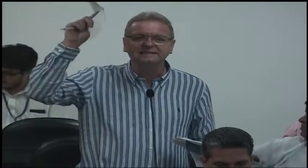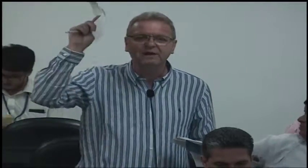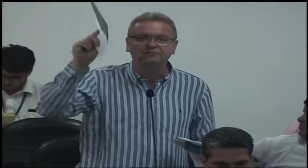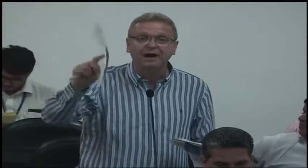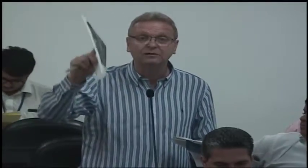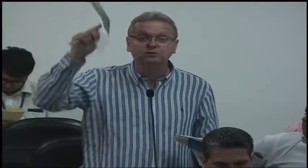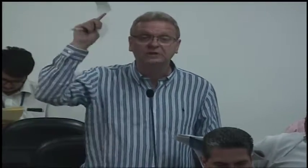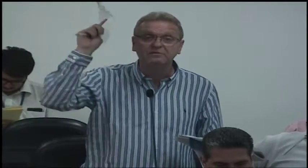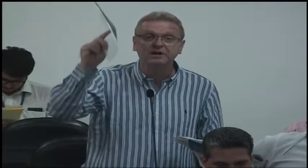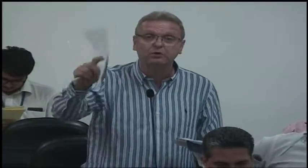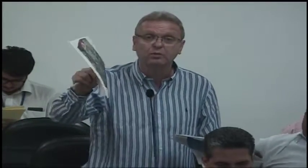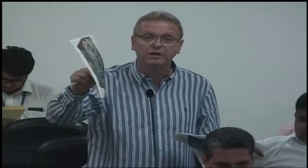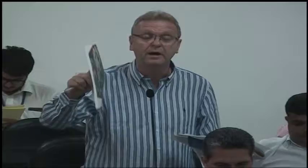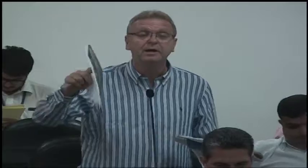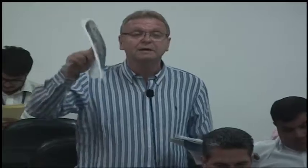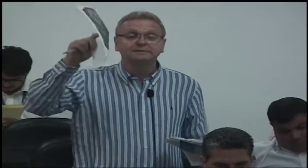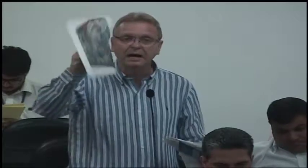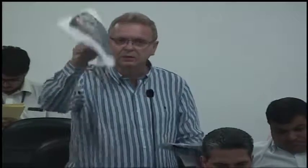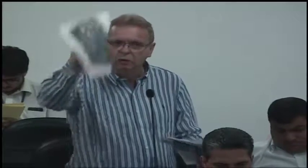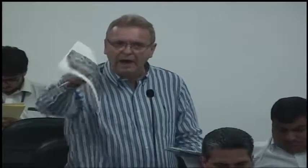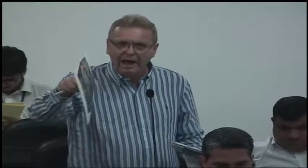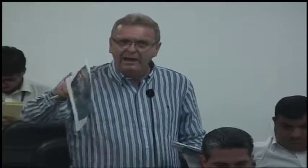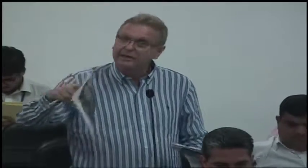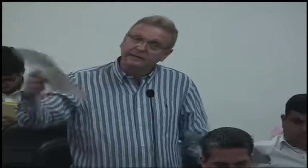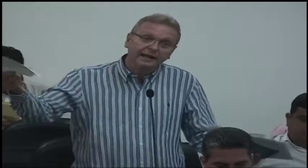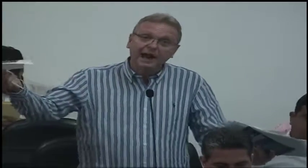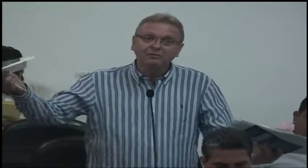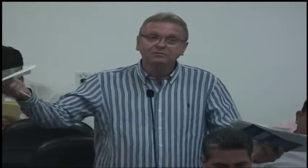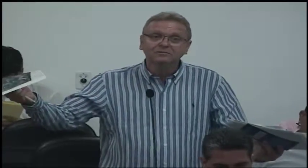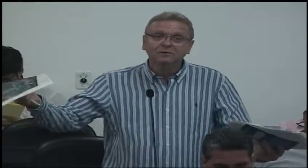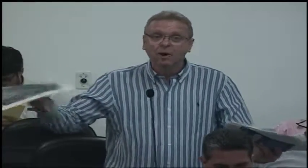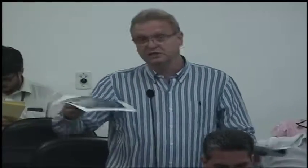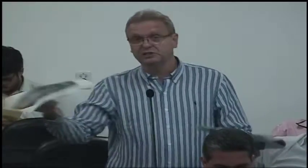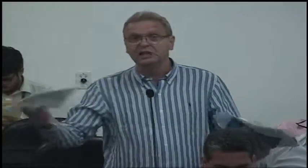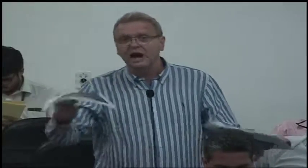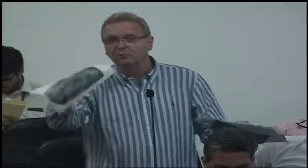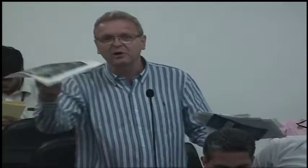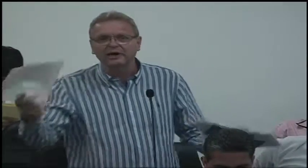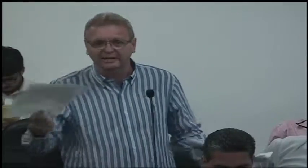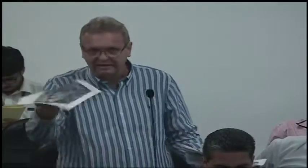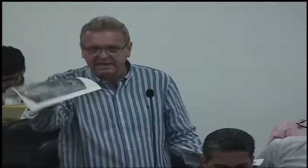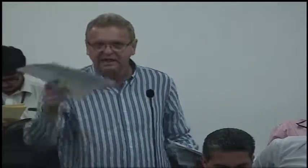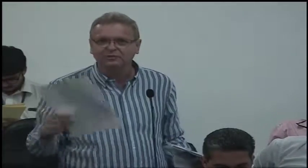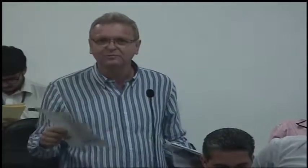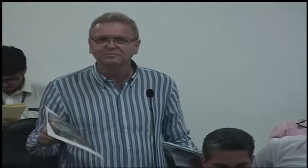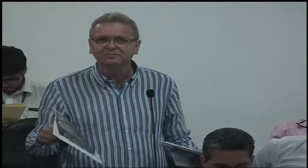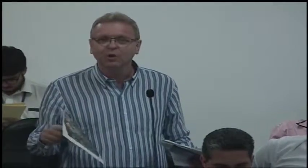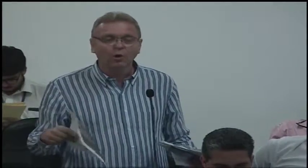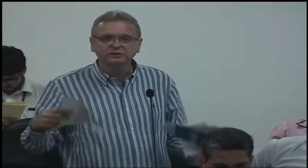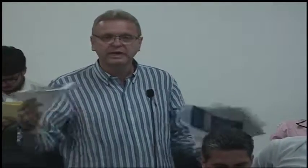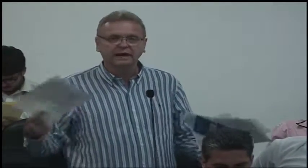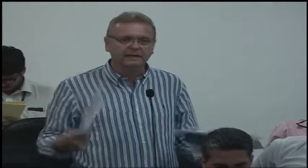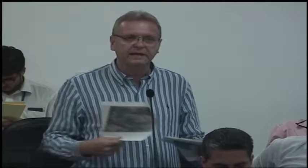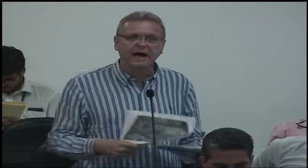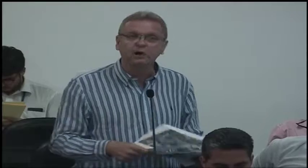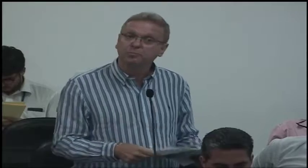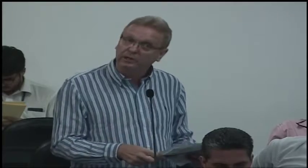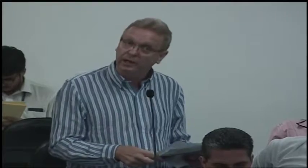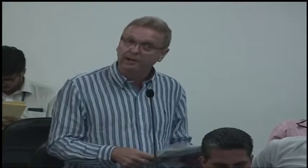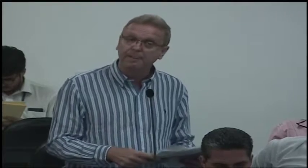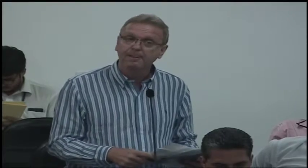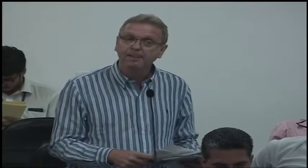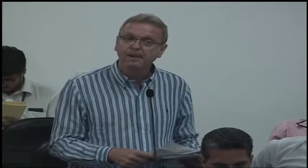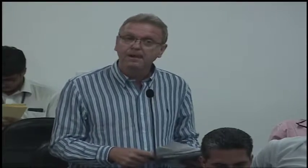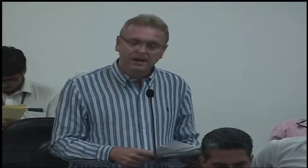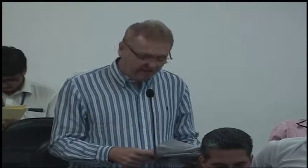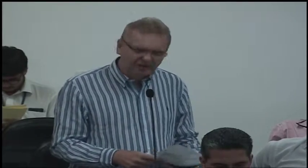canalha, safado, sem vergonha. Tanto é que tiraram. Ué, se tiraram porque estava certo? Ou será que tiraram